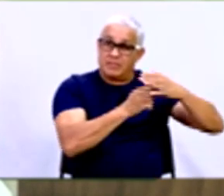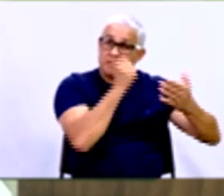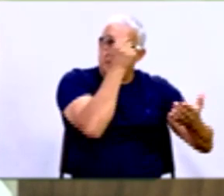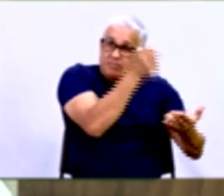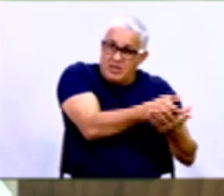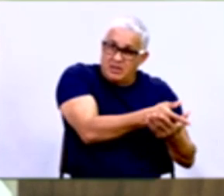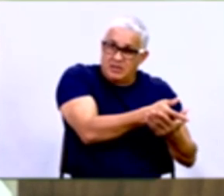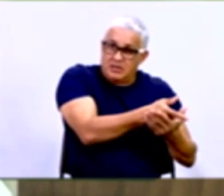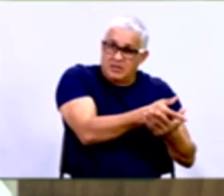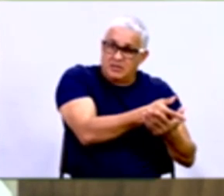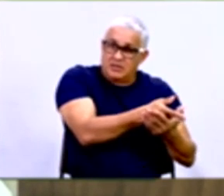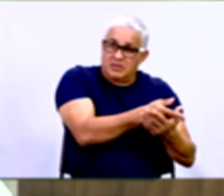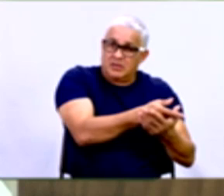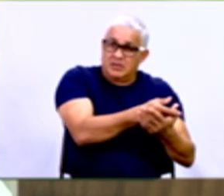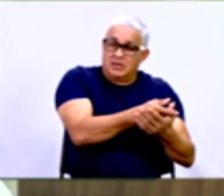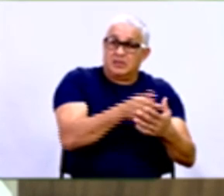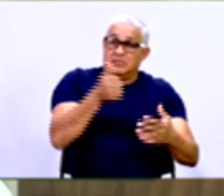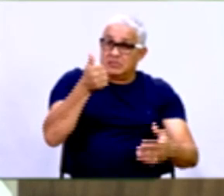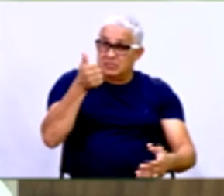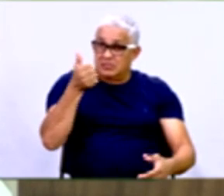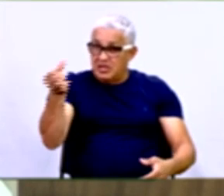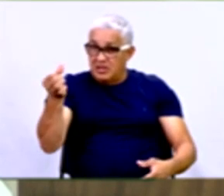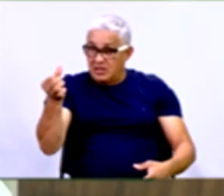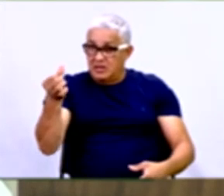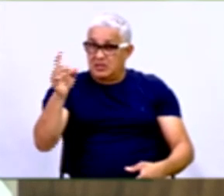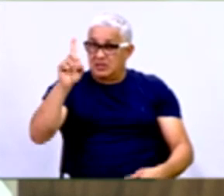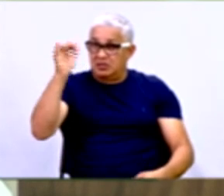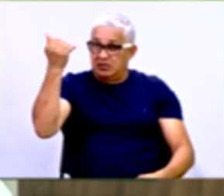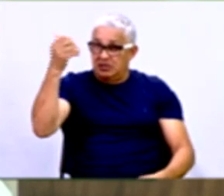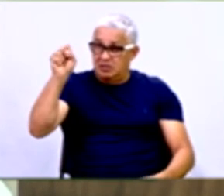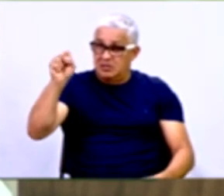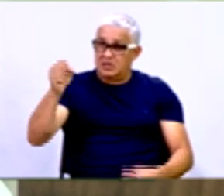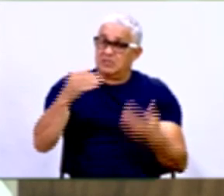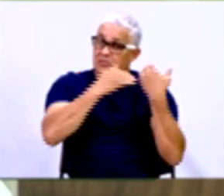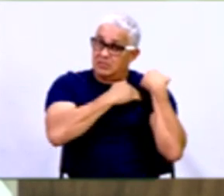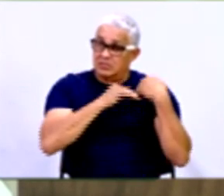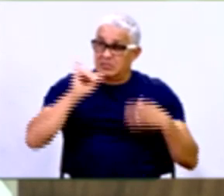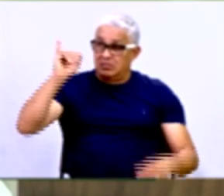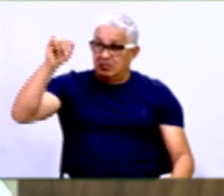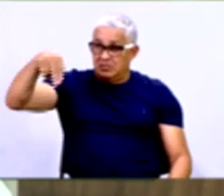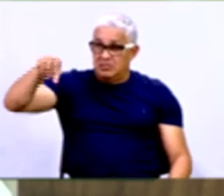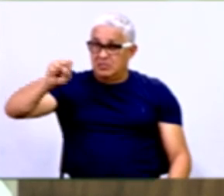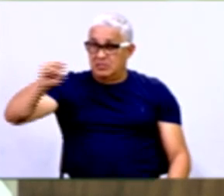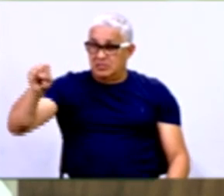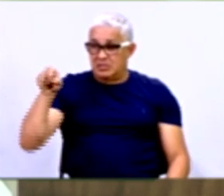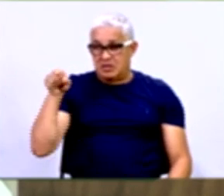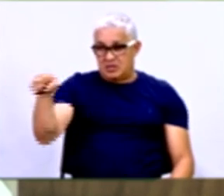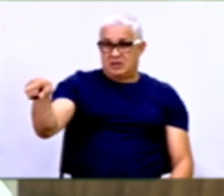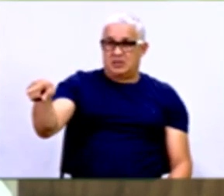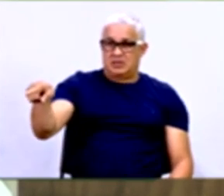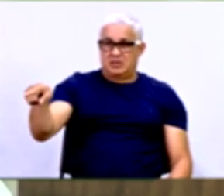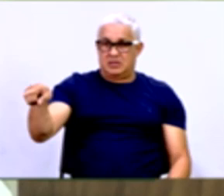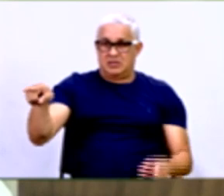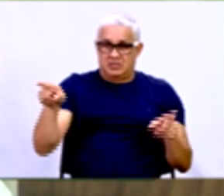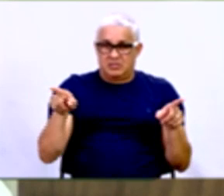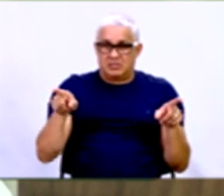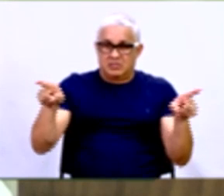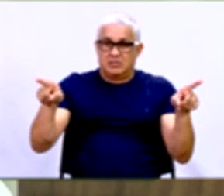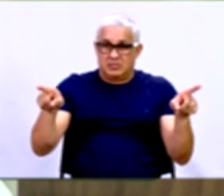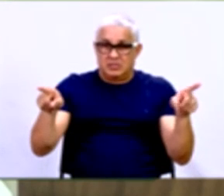O restante, a partir do 16º dia, são custeados pela Previdência.